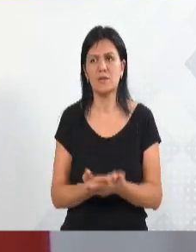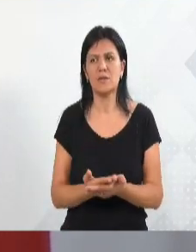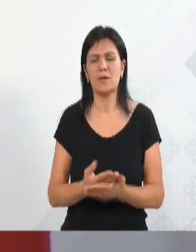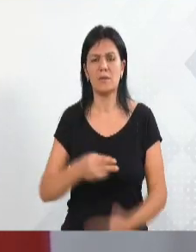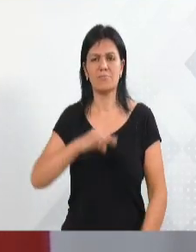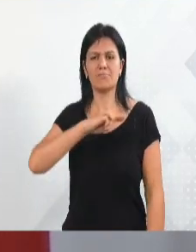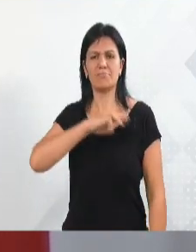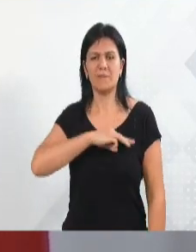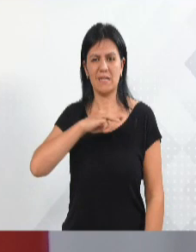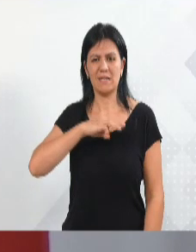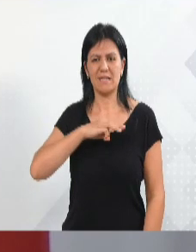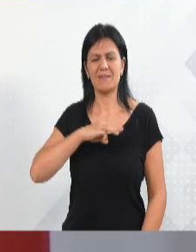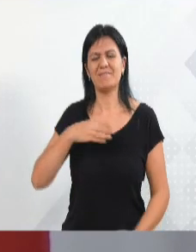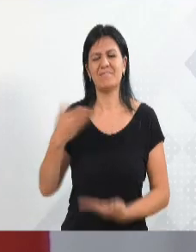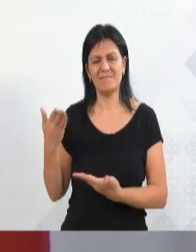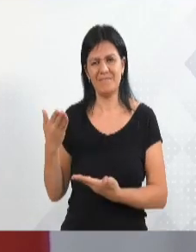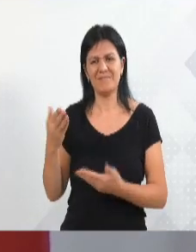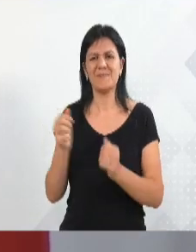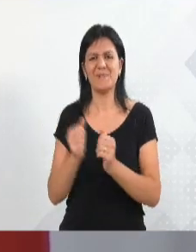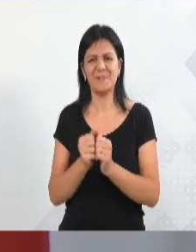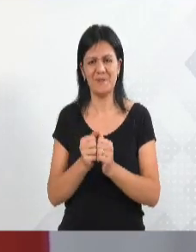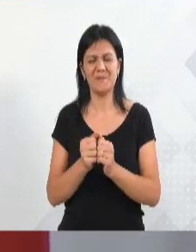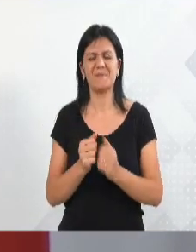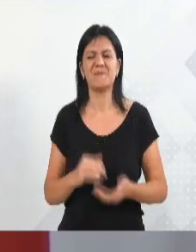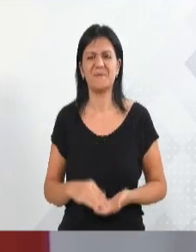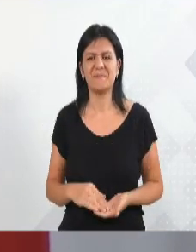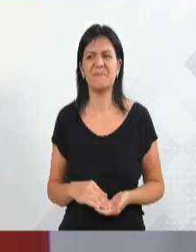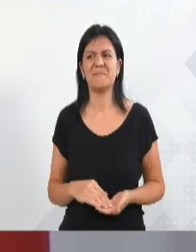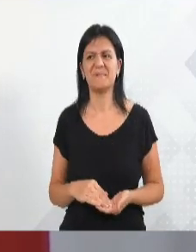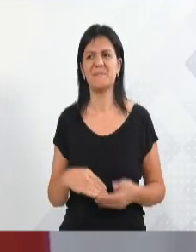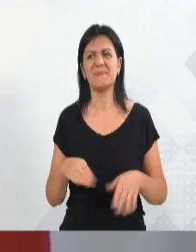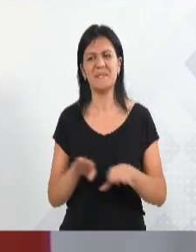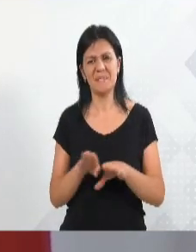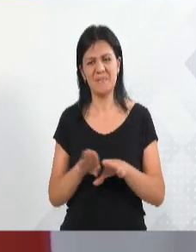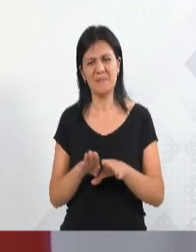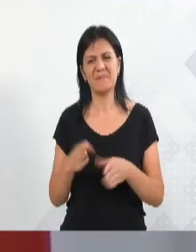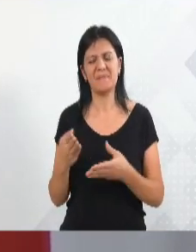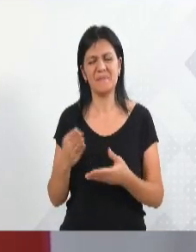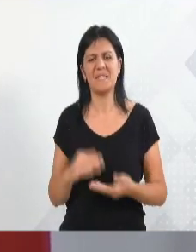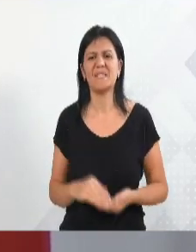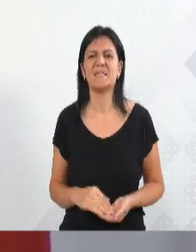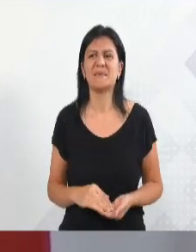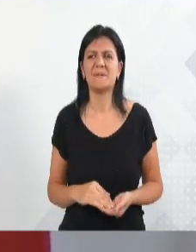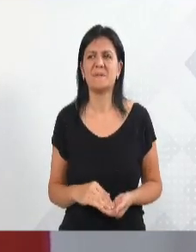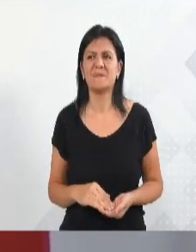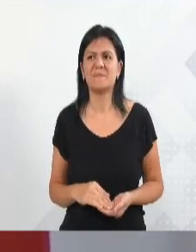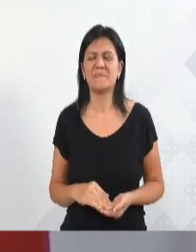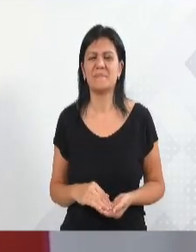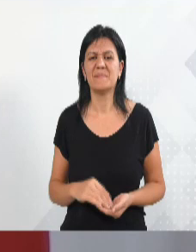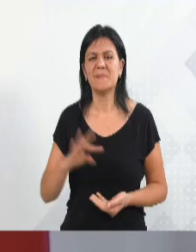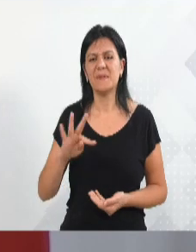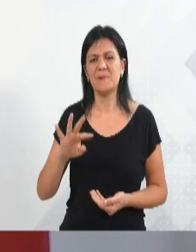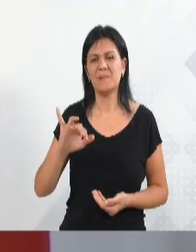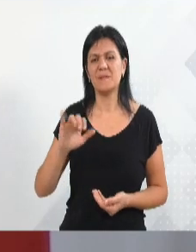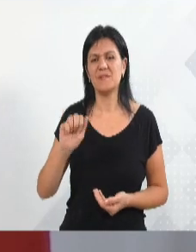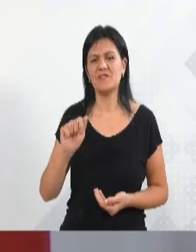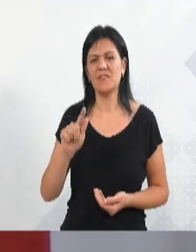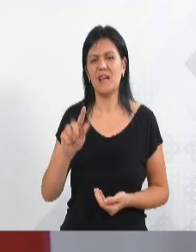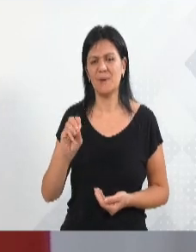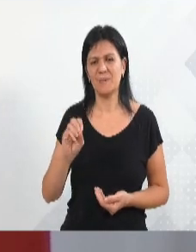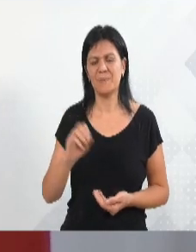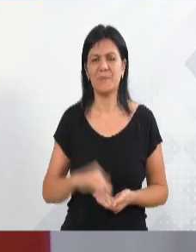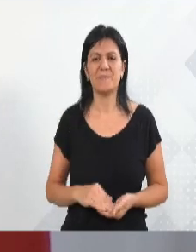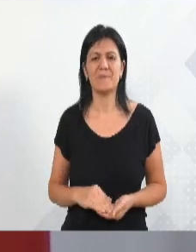Pires, lá no Colégio Policial Militar, também com o nosso major Tiago Guilherme.